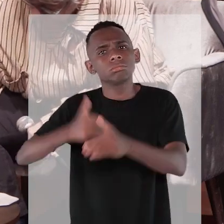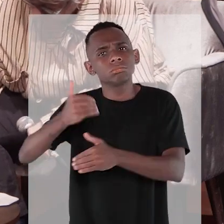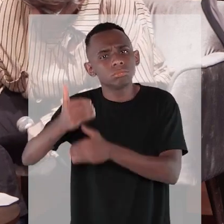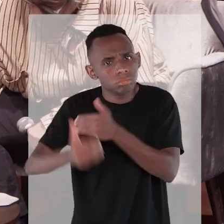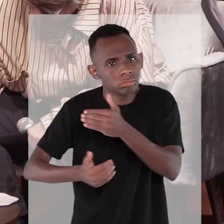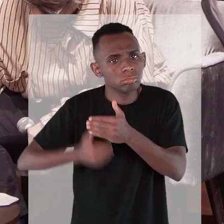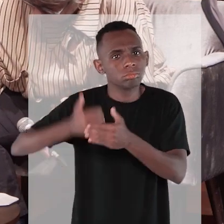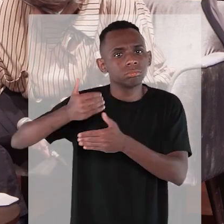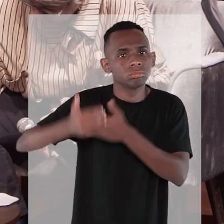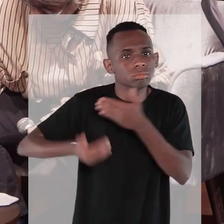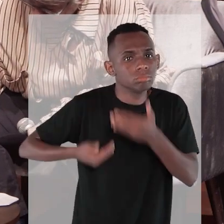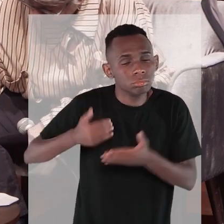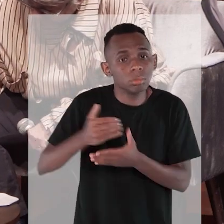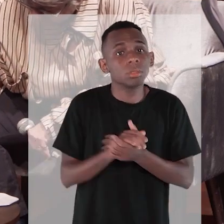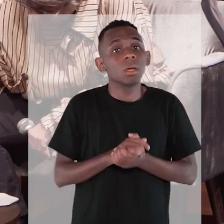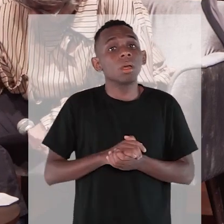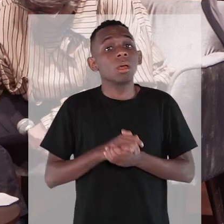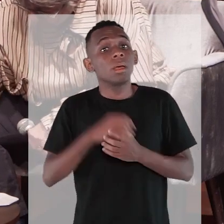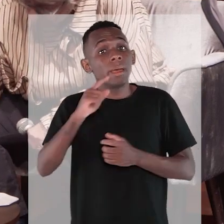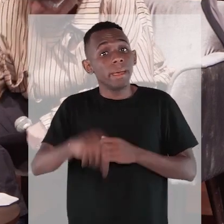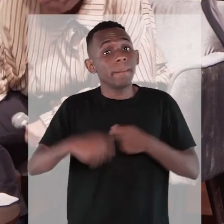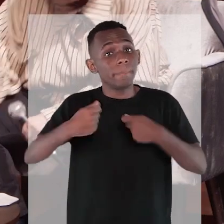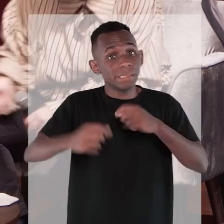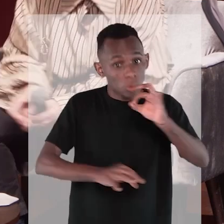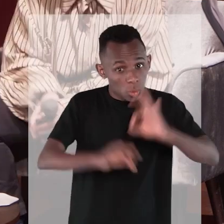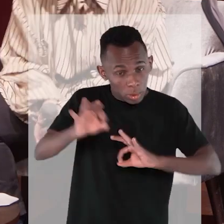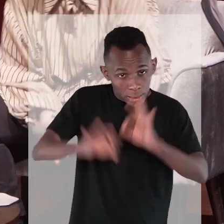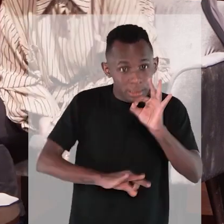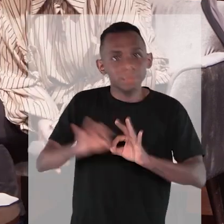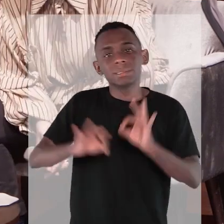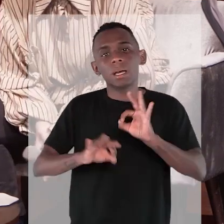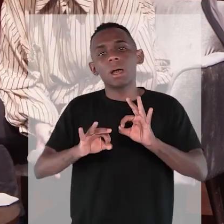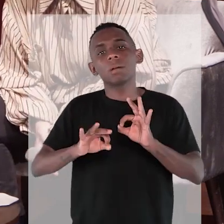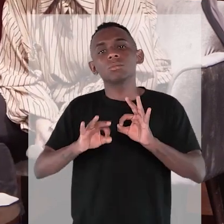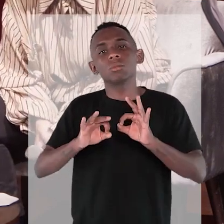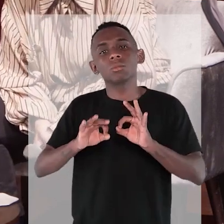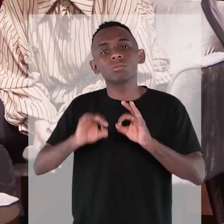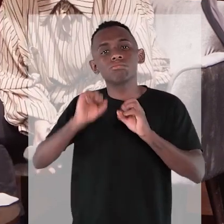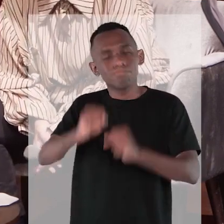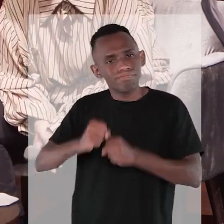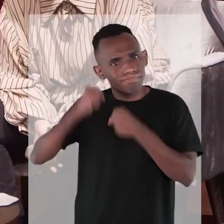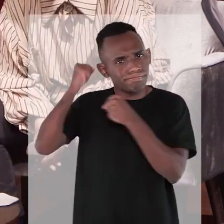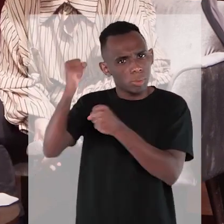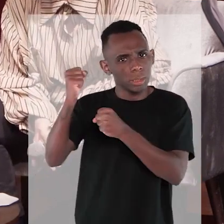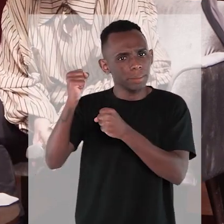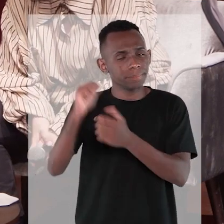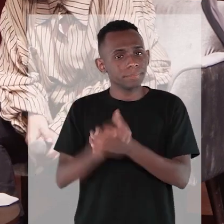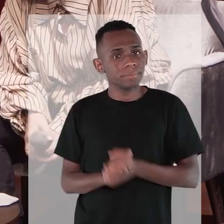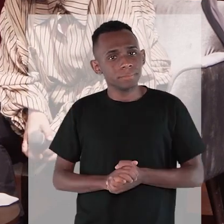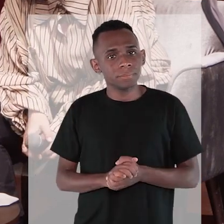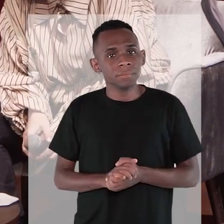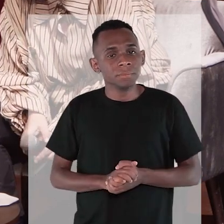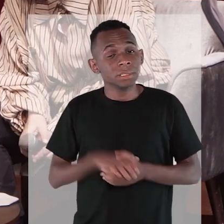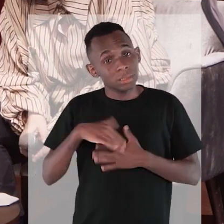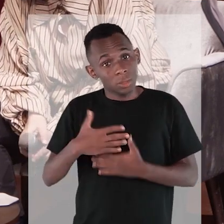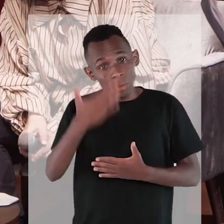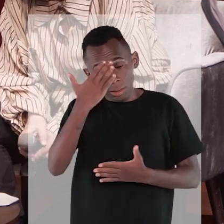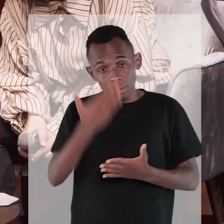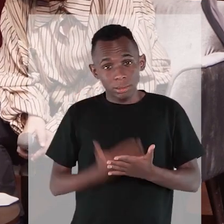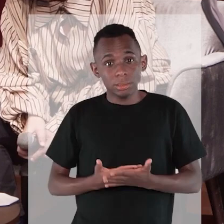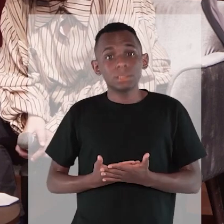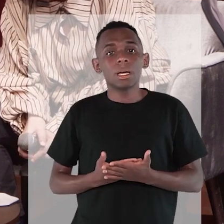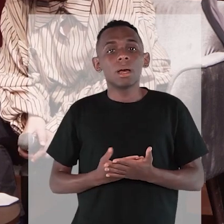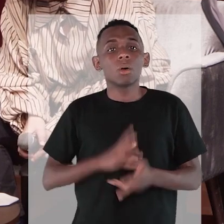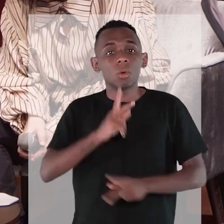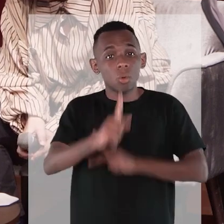poder, né, no sentido amplo, é a organização desse poder. Ou seja, essa aposta de uma